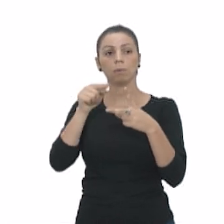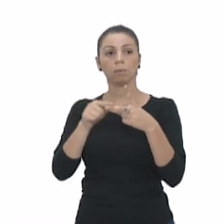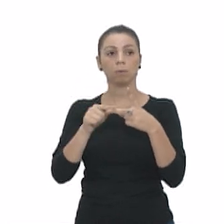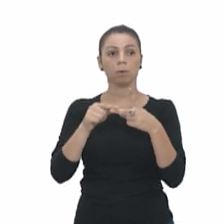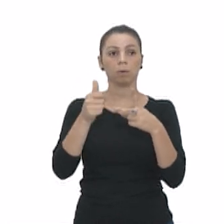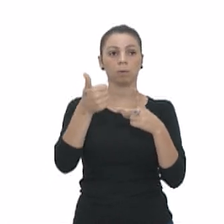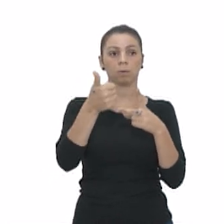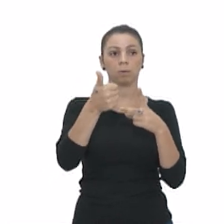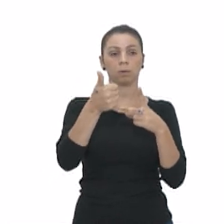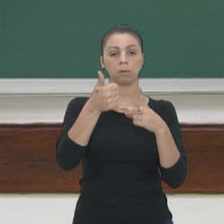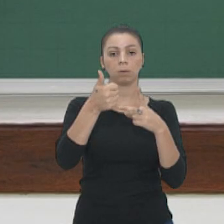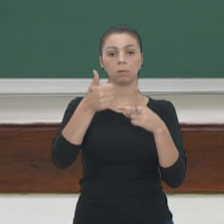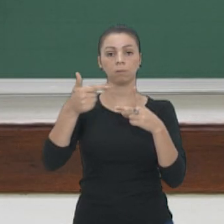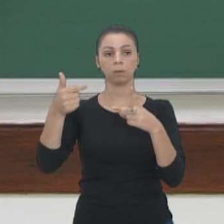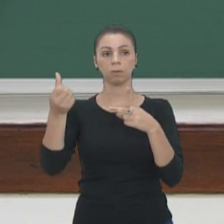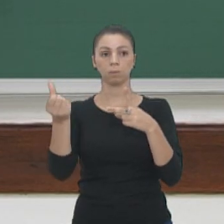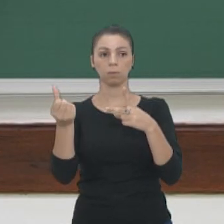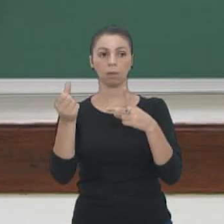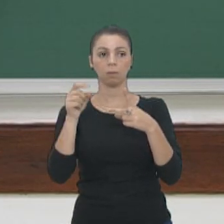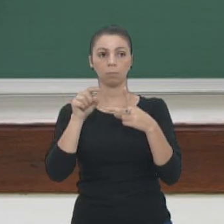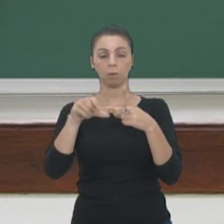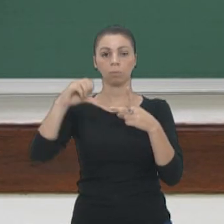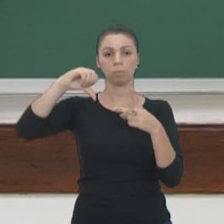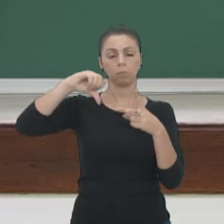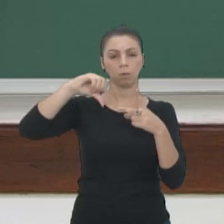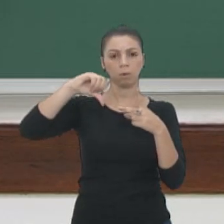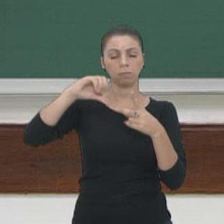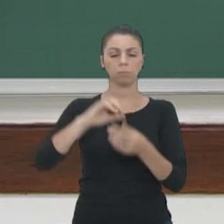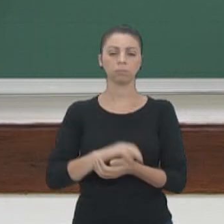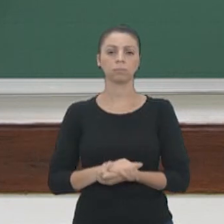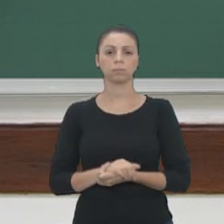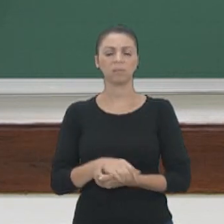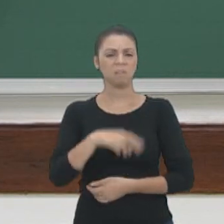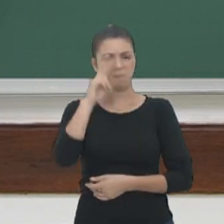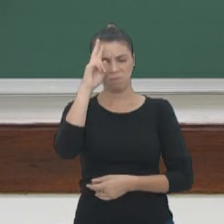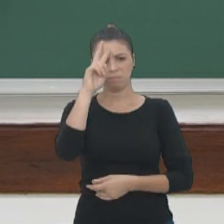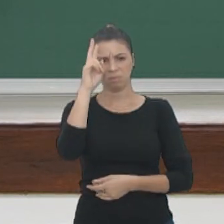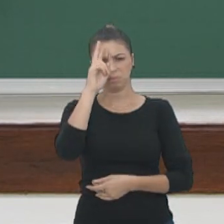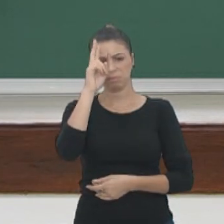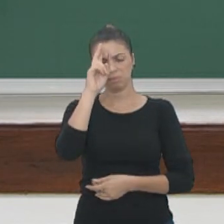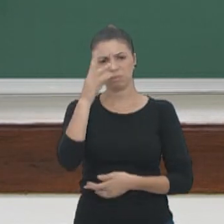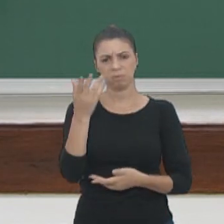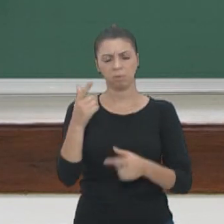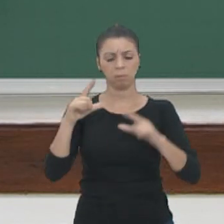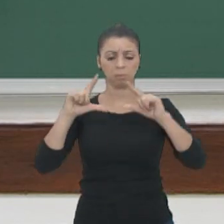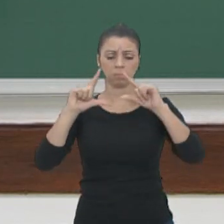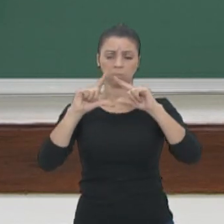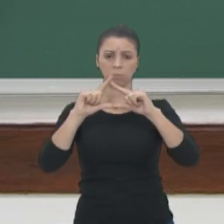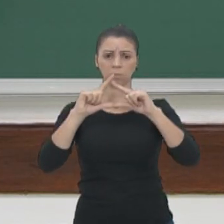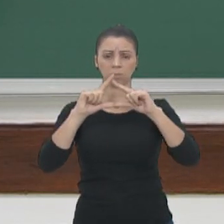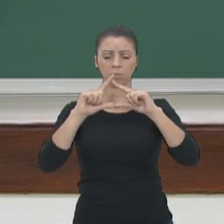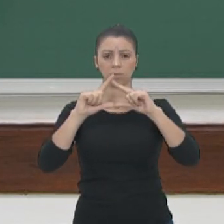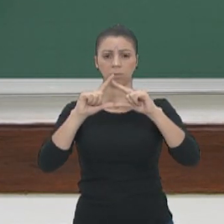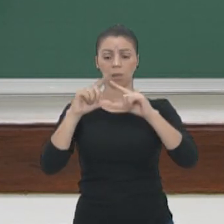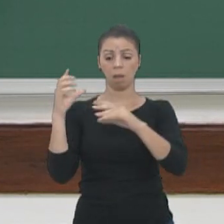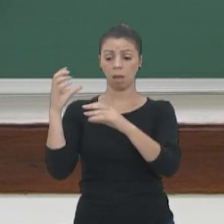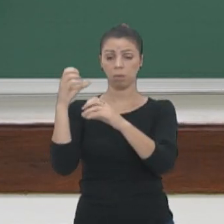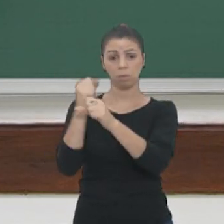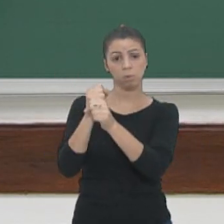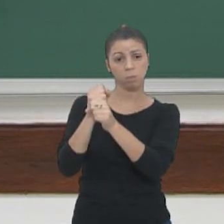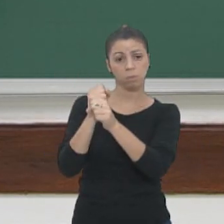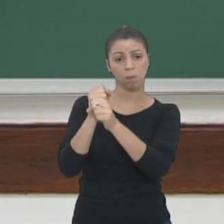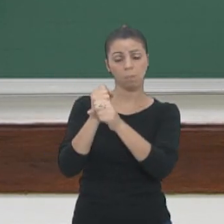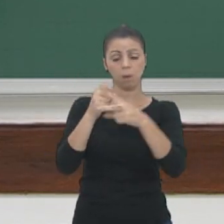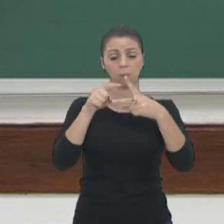126,9 graus. Vamos só recordar uma coisa? Para que haja um triângulo, a soma dos ângulos tem que dar